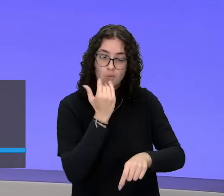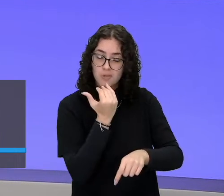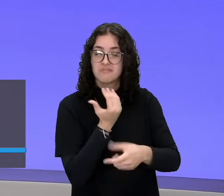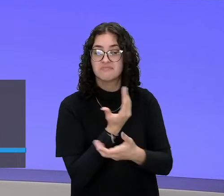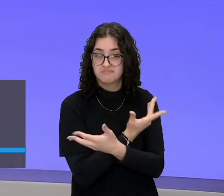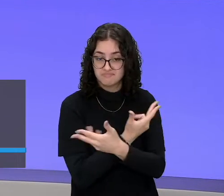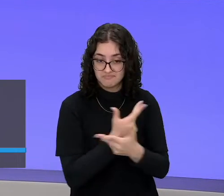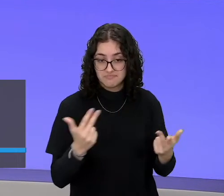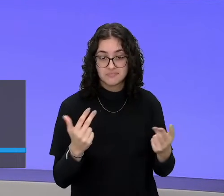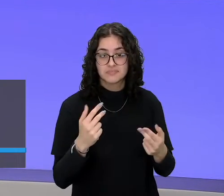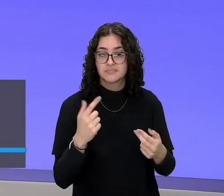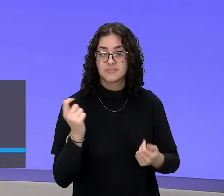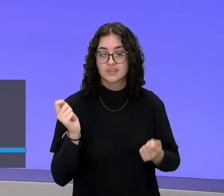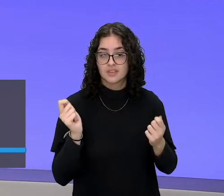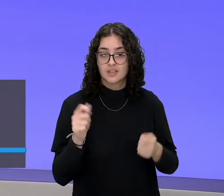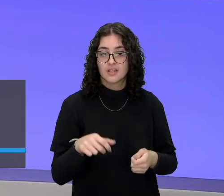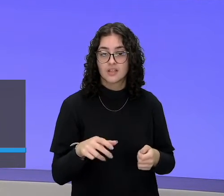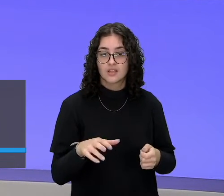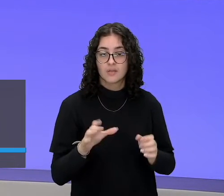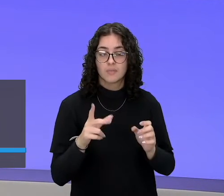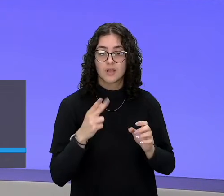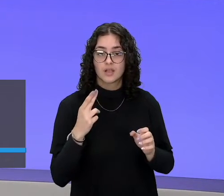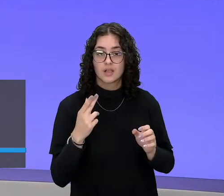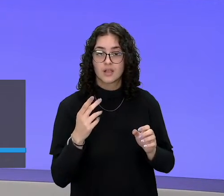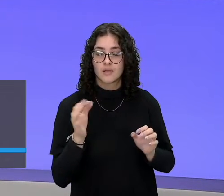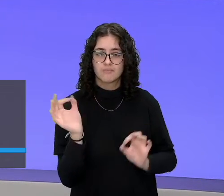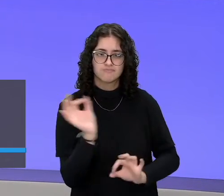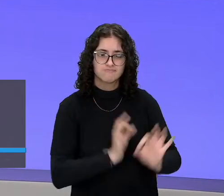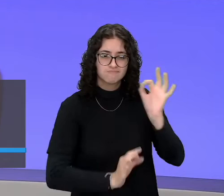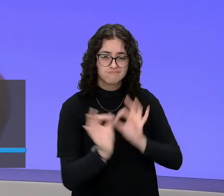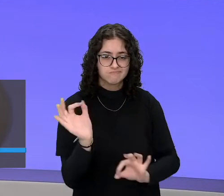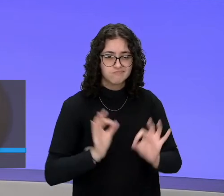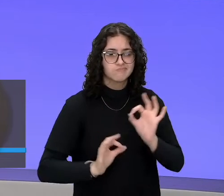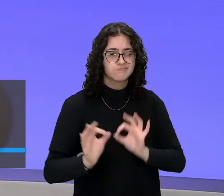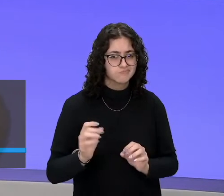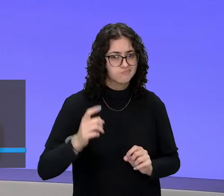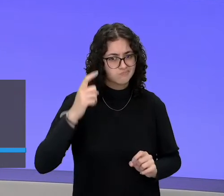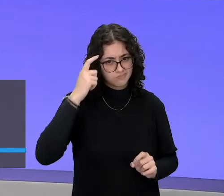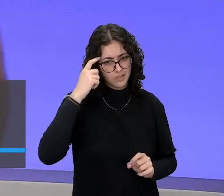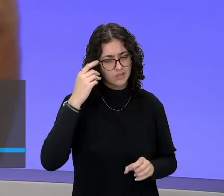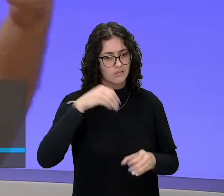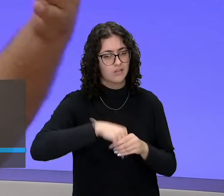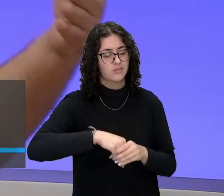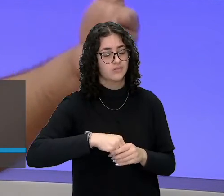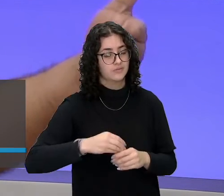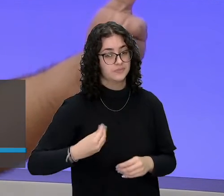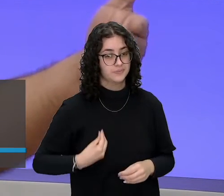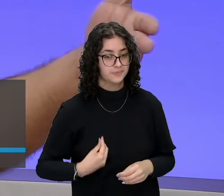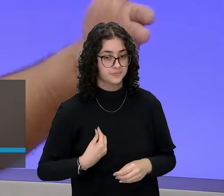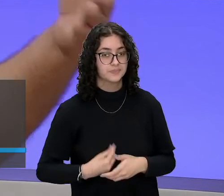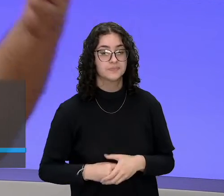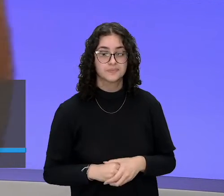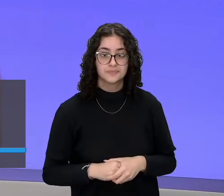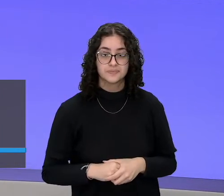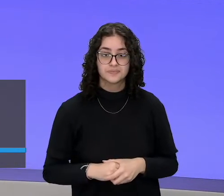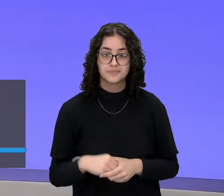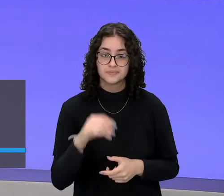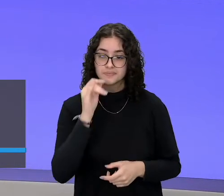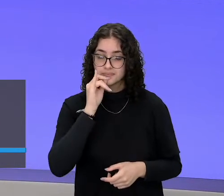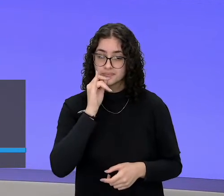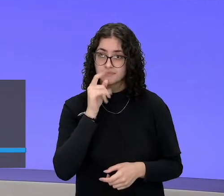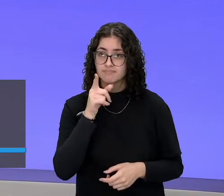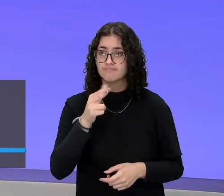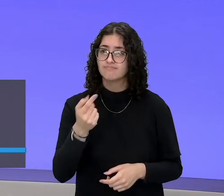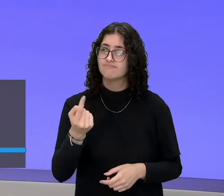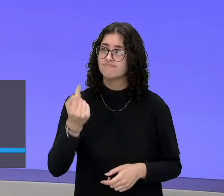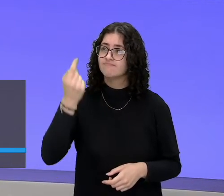e funcionava dentro de uma estrutura muito bem pensada pelas pessoas que lá habitavam. Fazendo uma viagem no